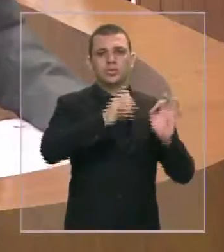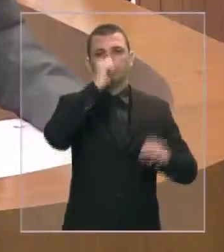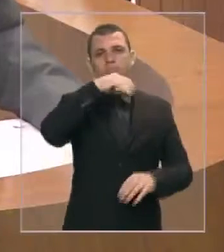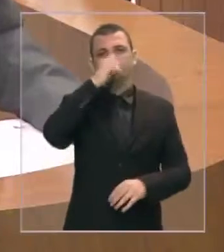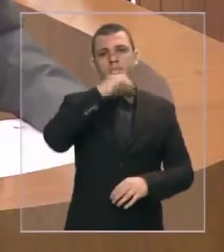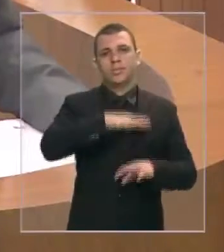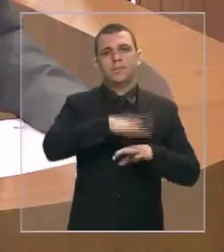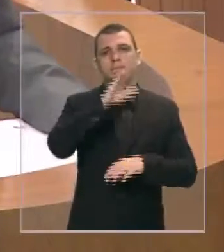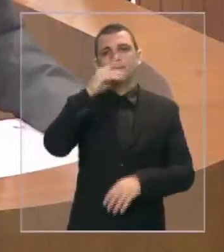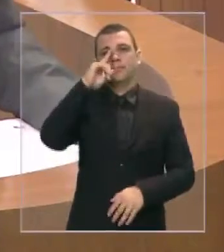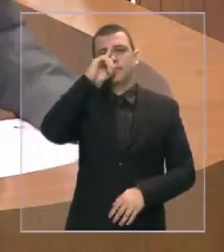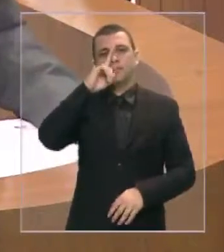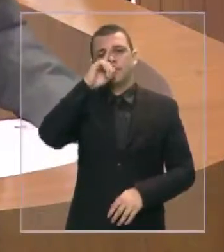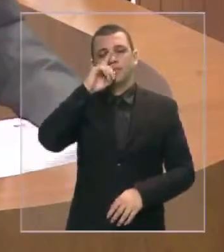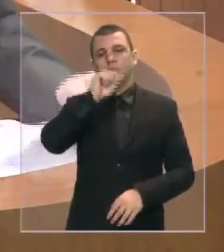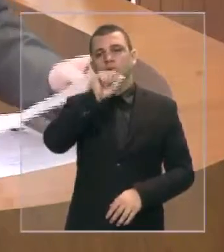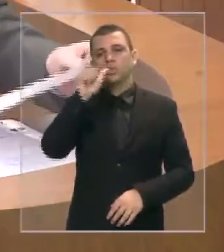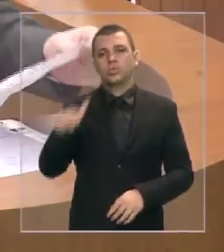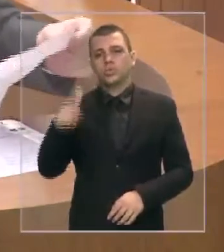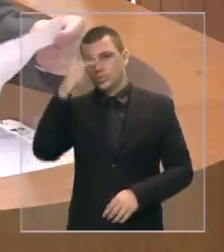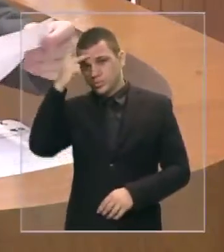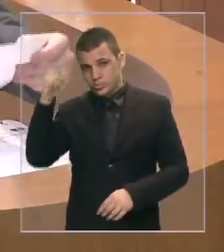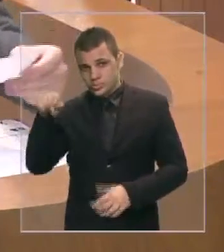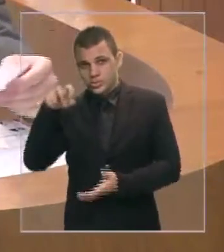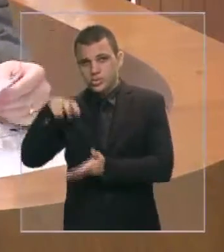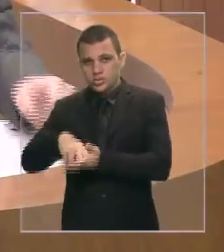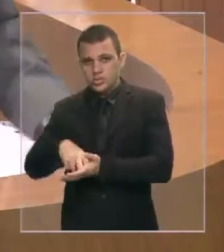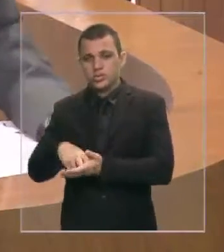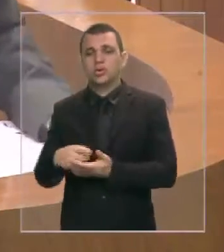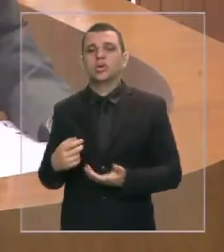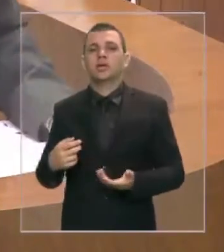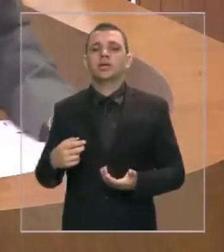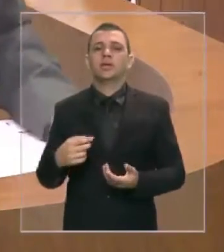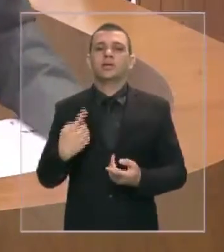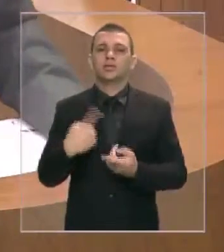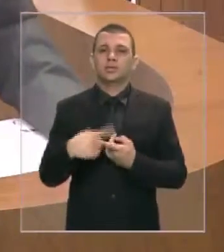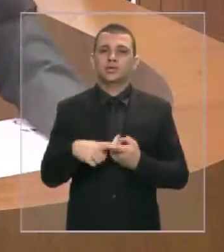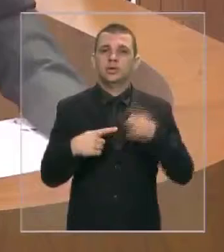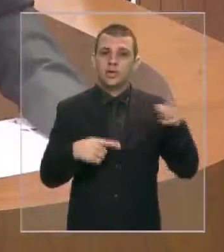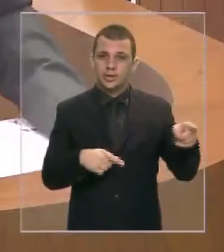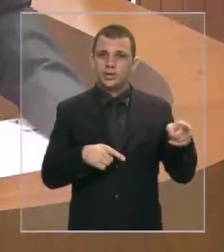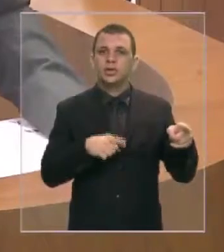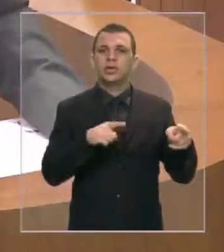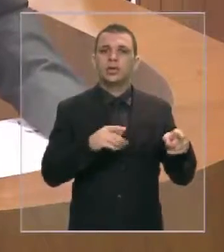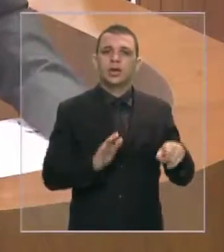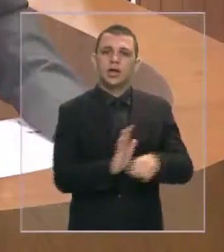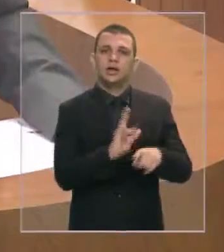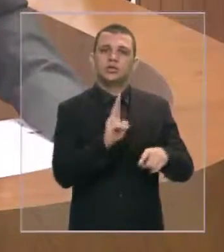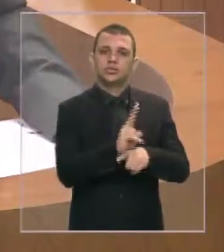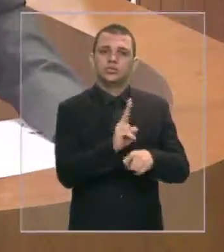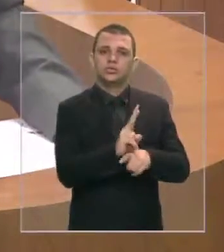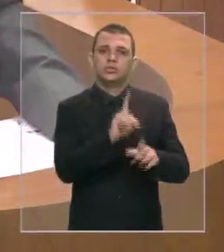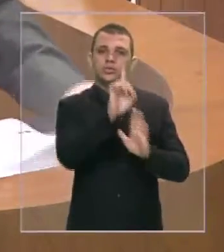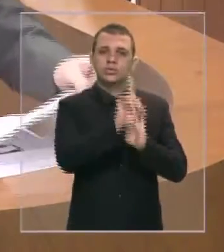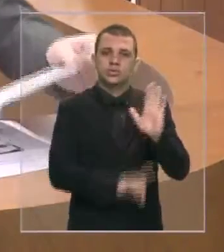direitos, não xerife, acusador, salvador da pátria. Disse ainda